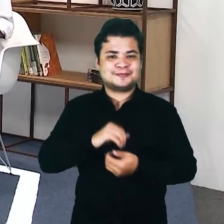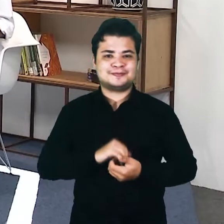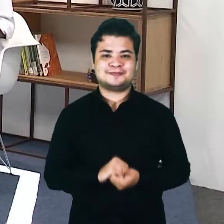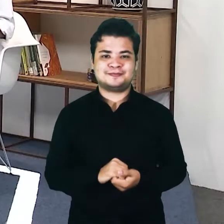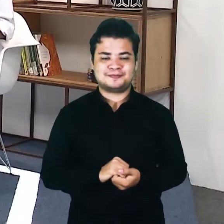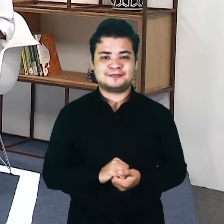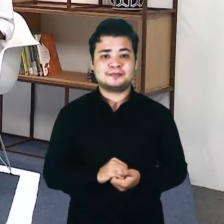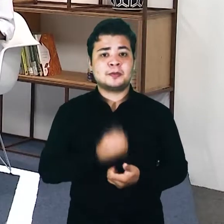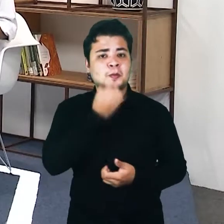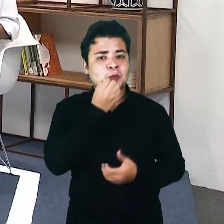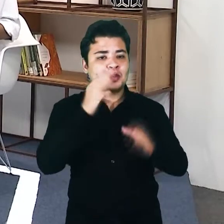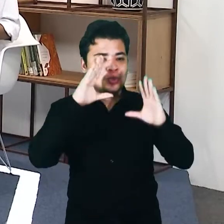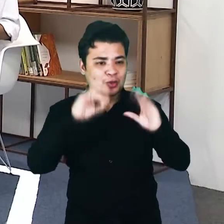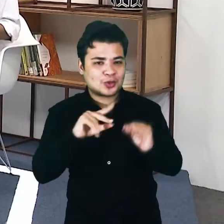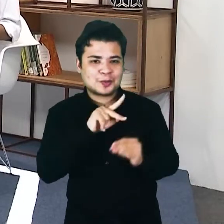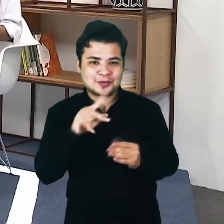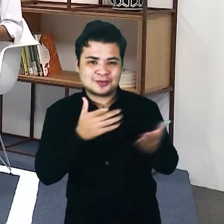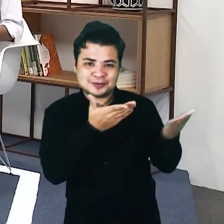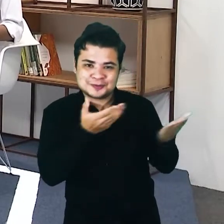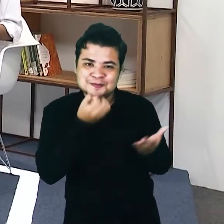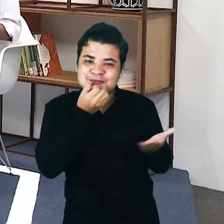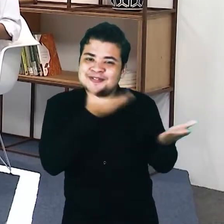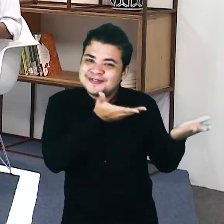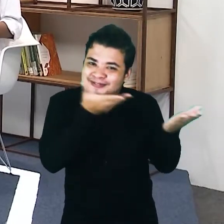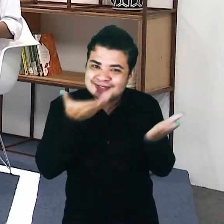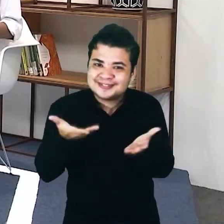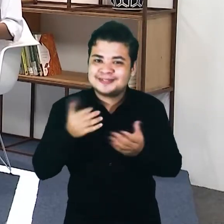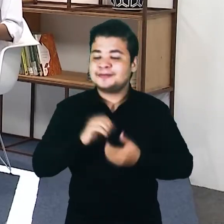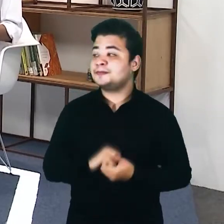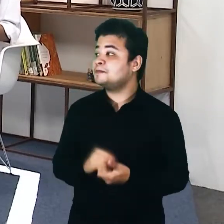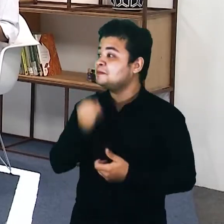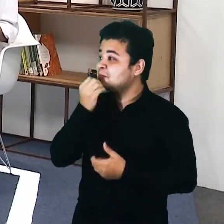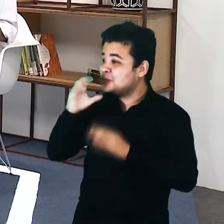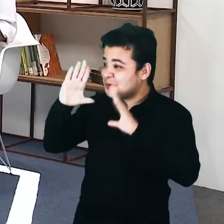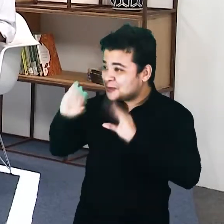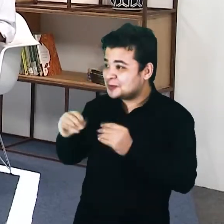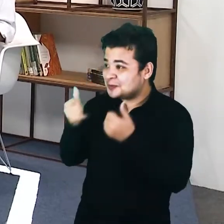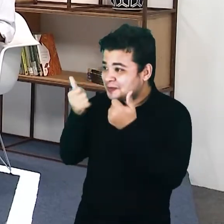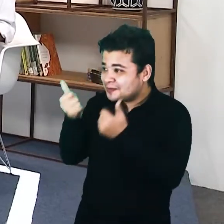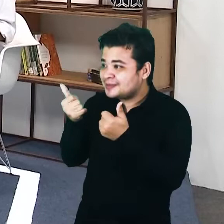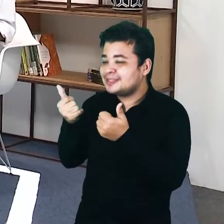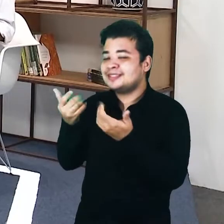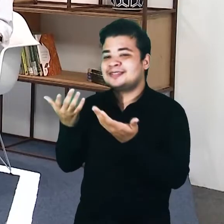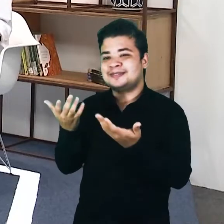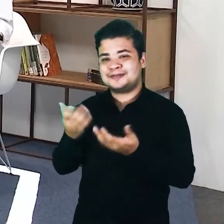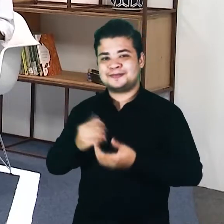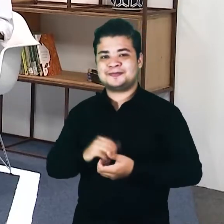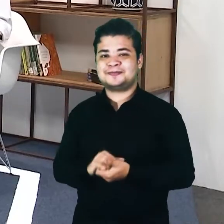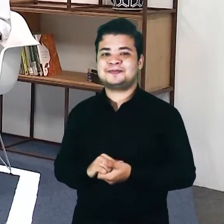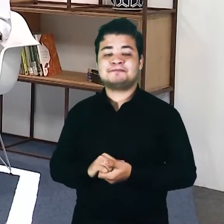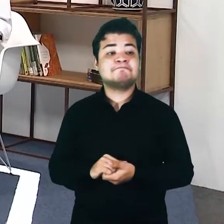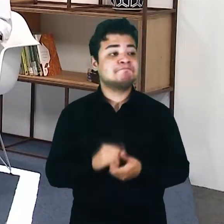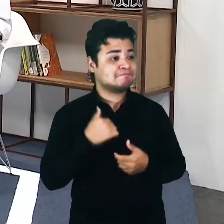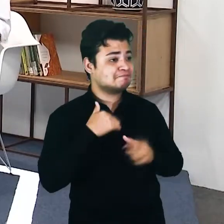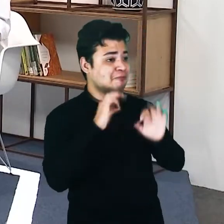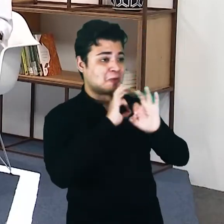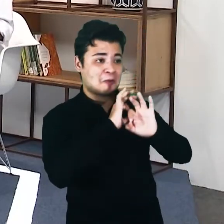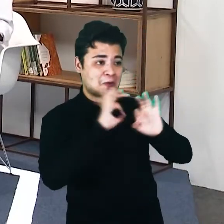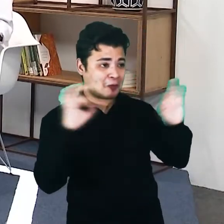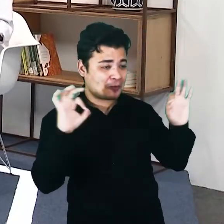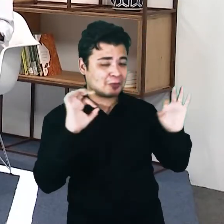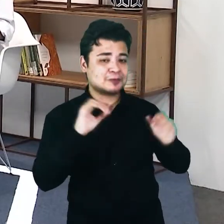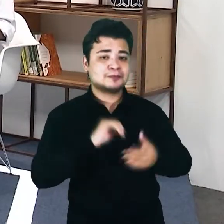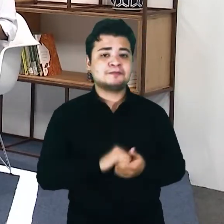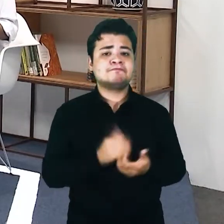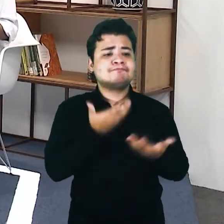professor Heleno, como vai? Seja bem-vindo. Boa noite, tudo bem, Gustavo? Tudo ótimo, professor.